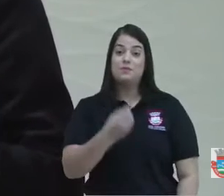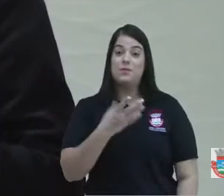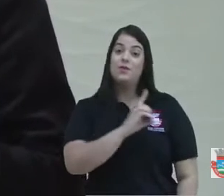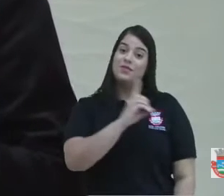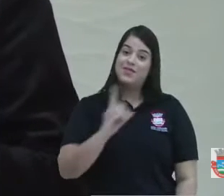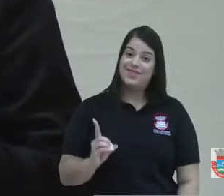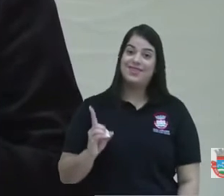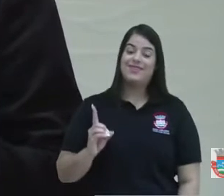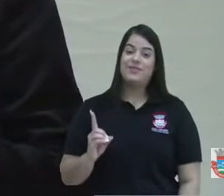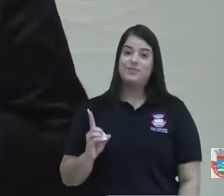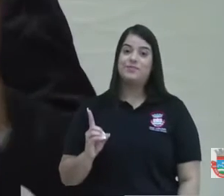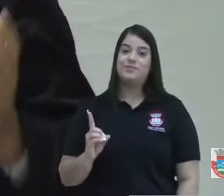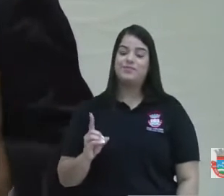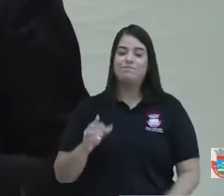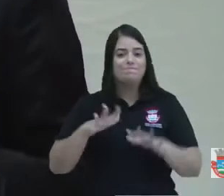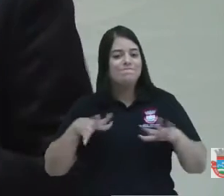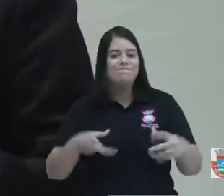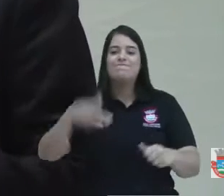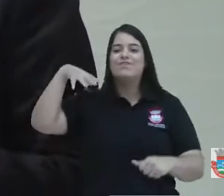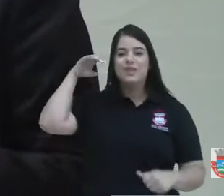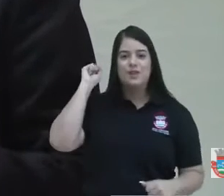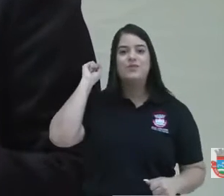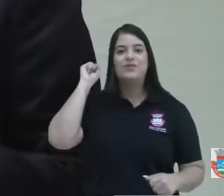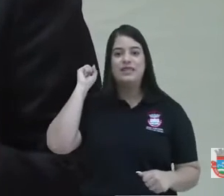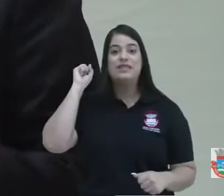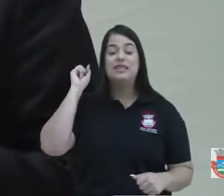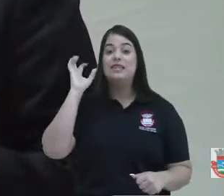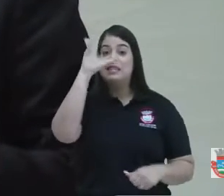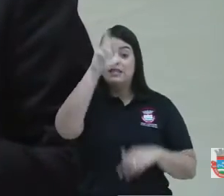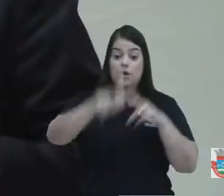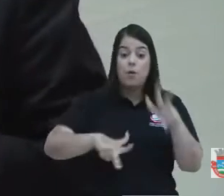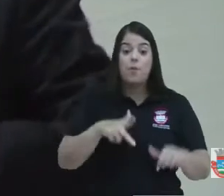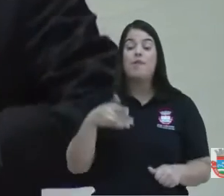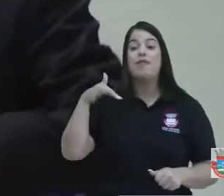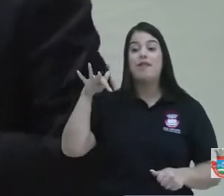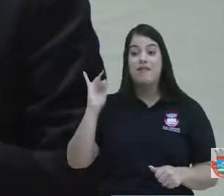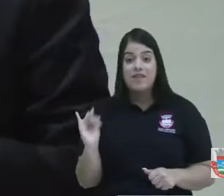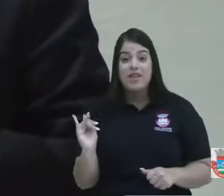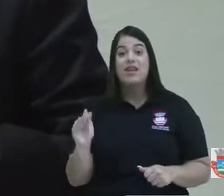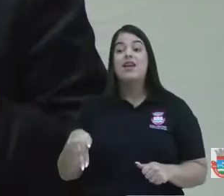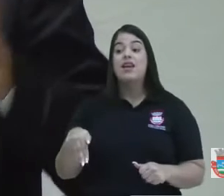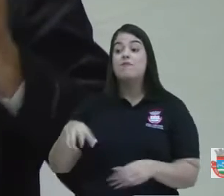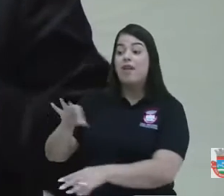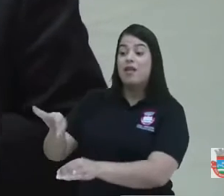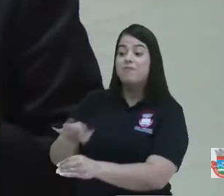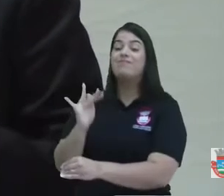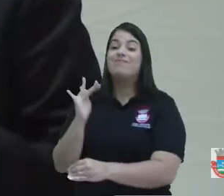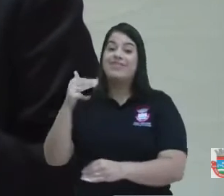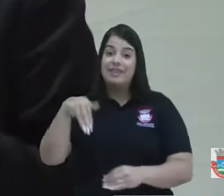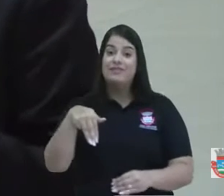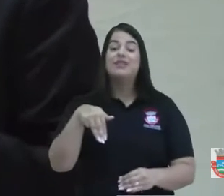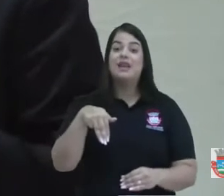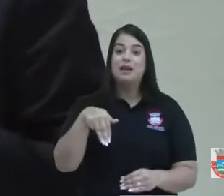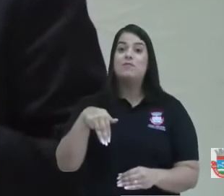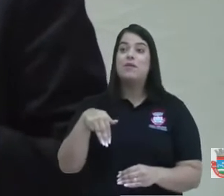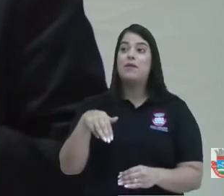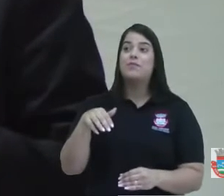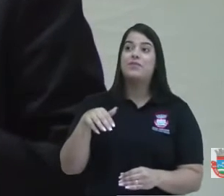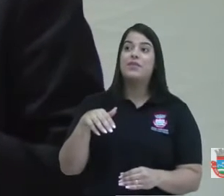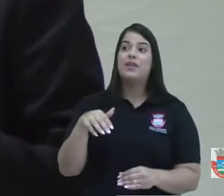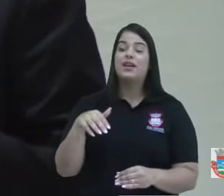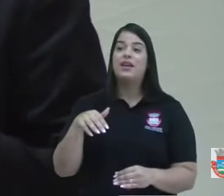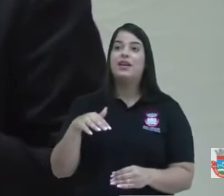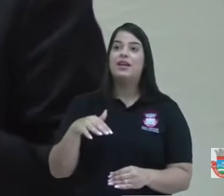Bom dia a todos os ouvintes pela São Bento FM, Espírito Santo FM, Jardim do Agreste,